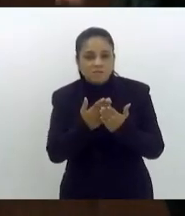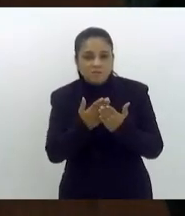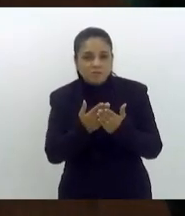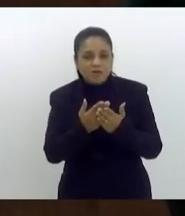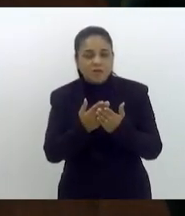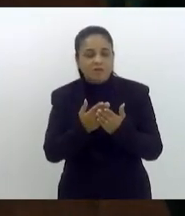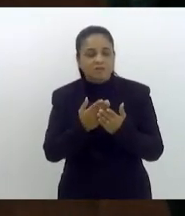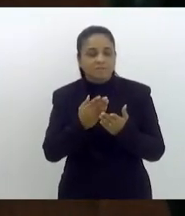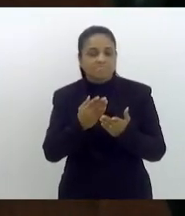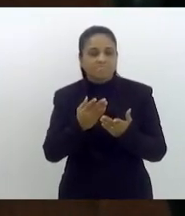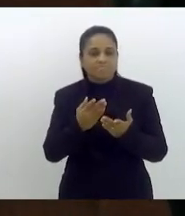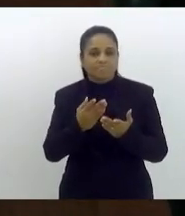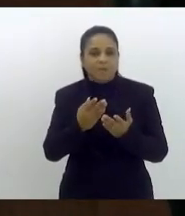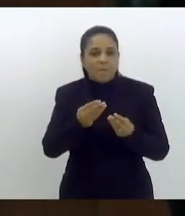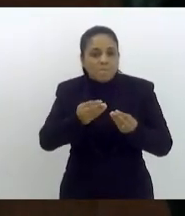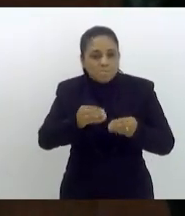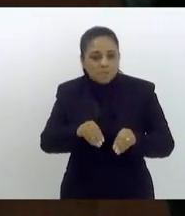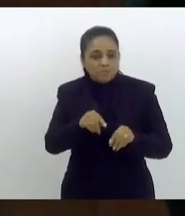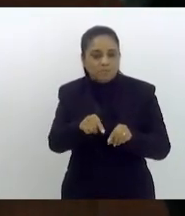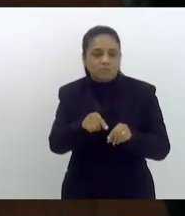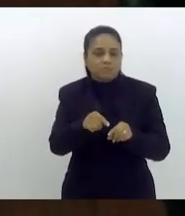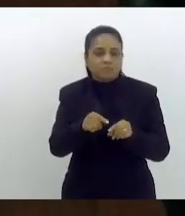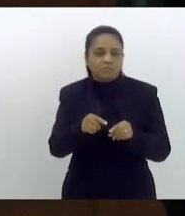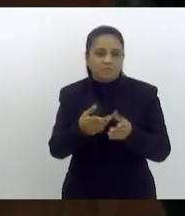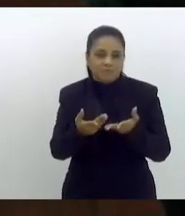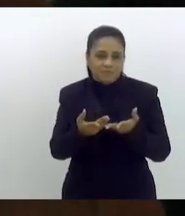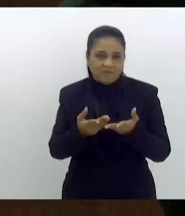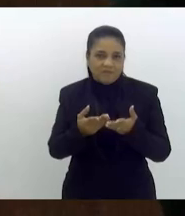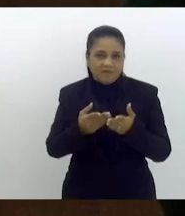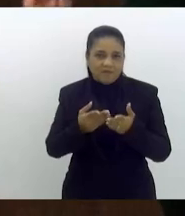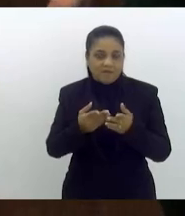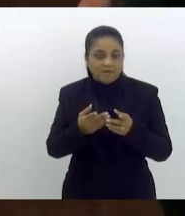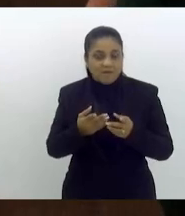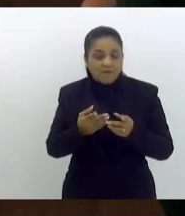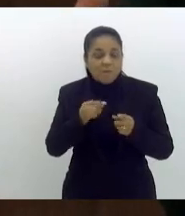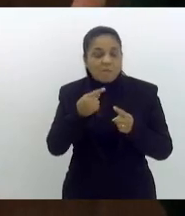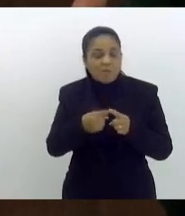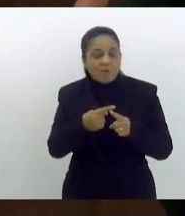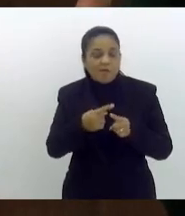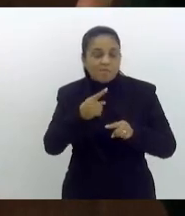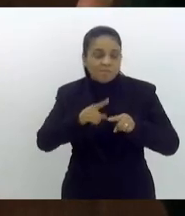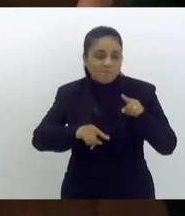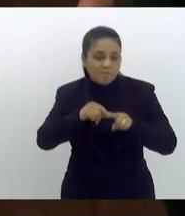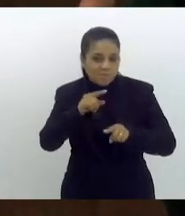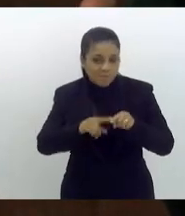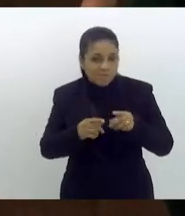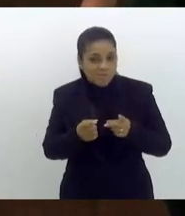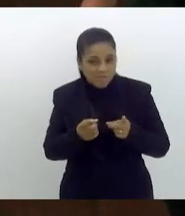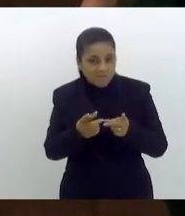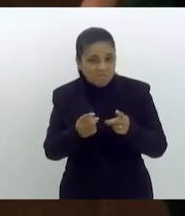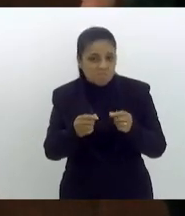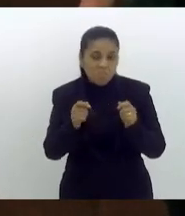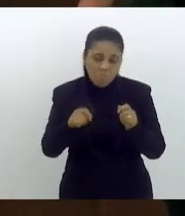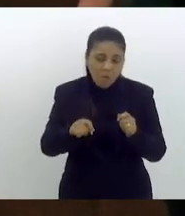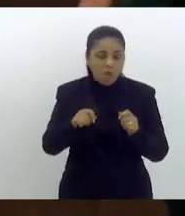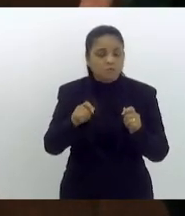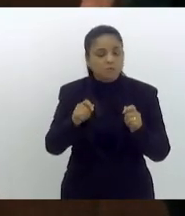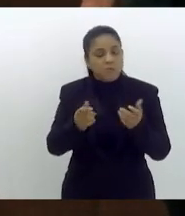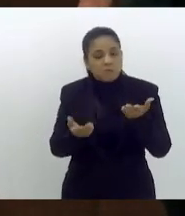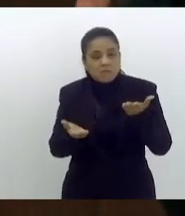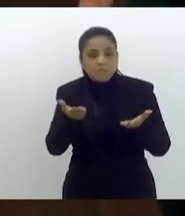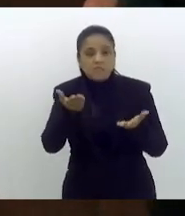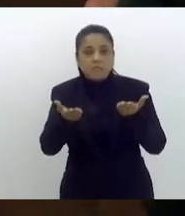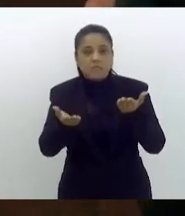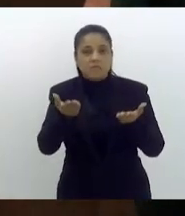vendidos porque eu também acho que precisa haver um equilíbrio nem tanto ao céu nem tanto a terra porque